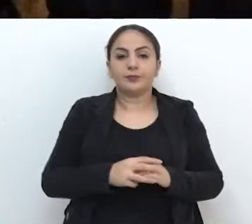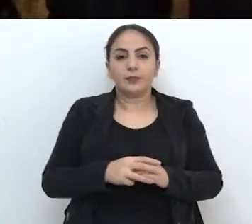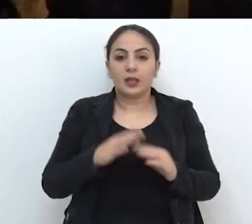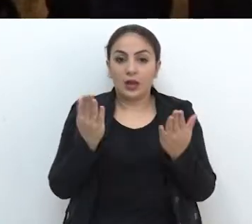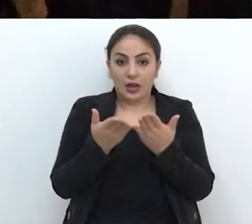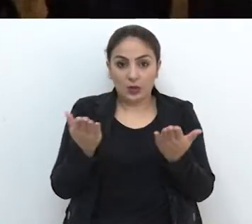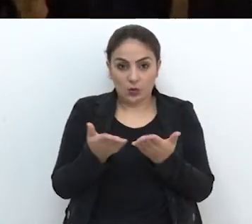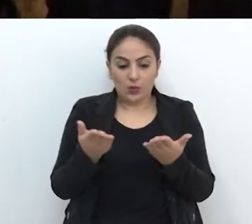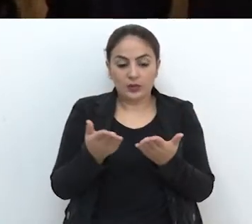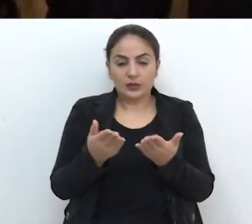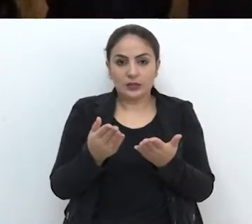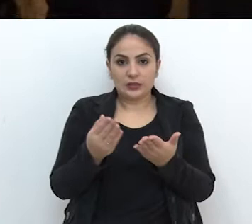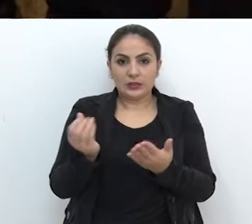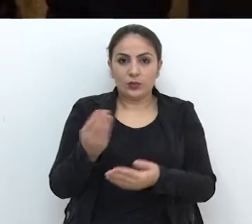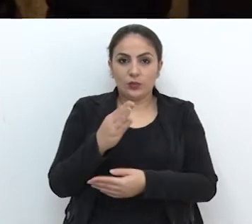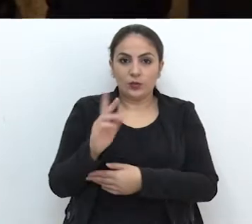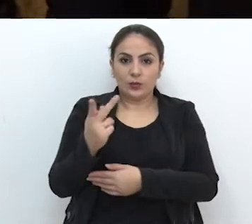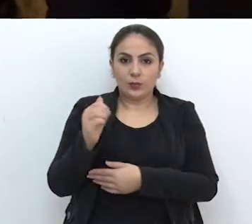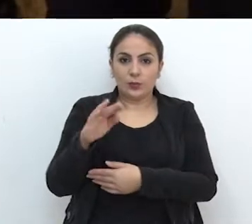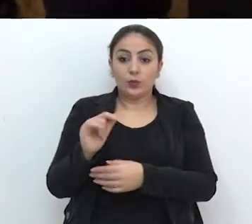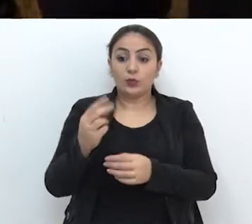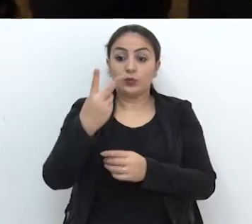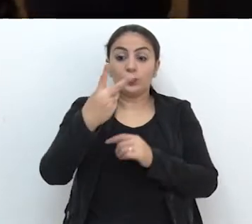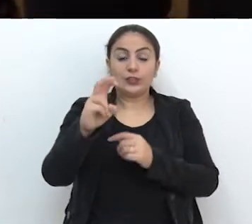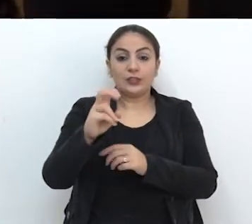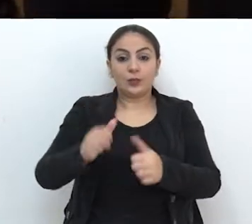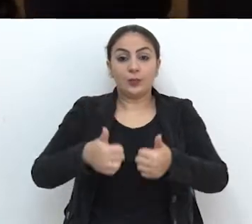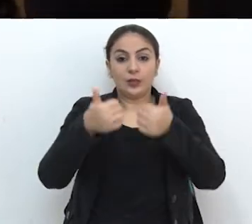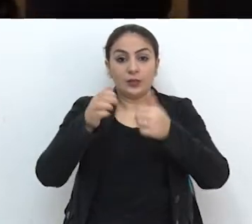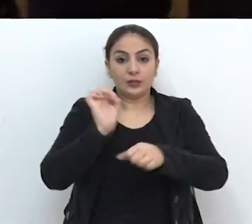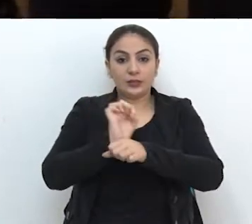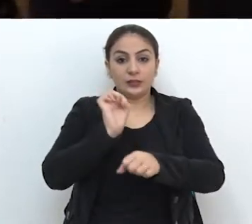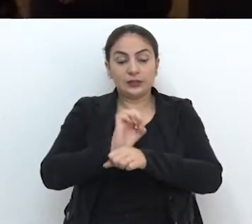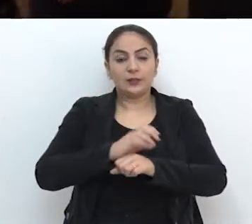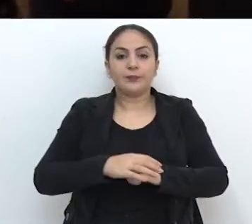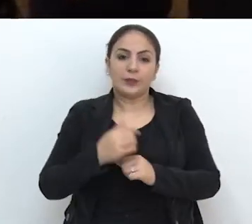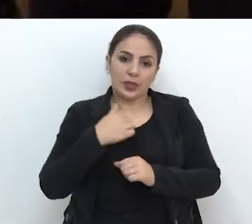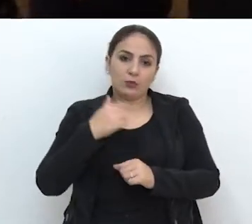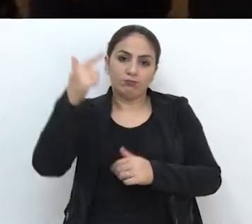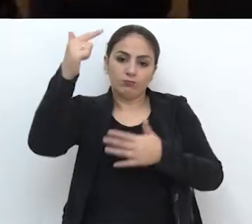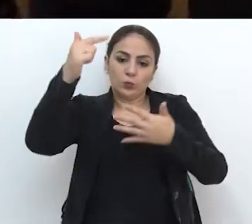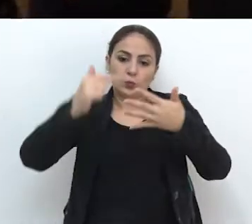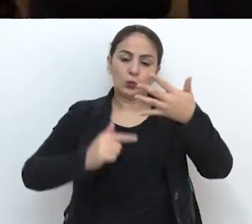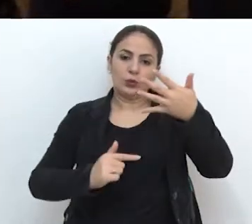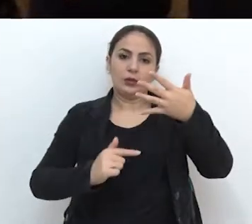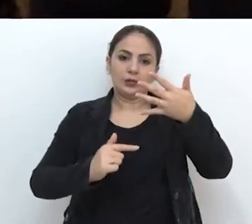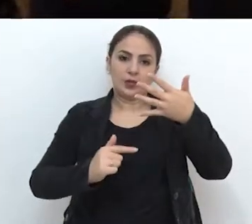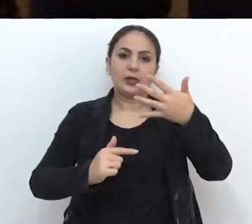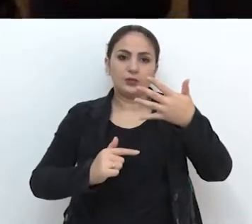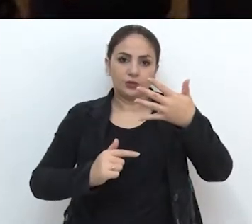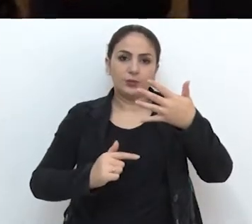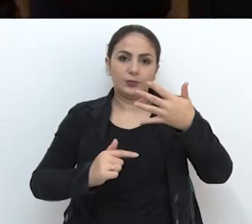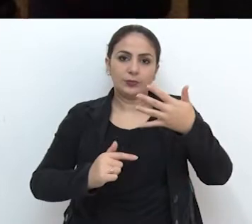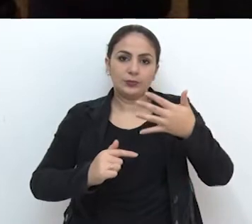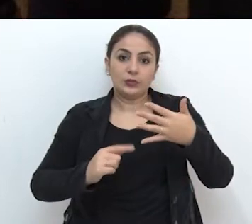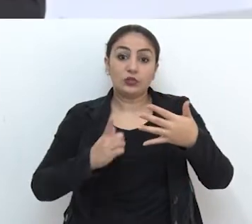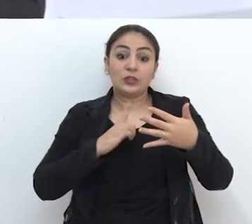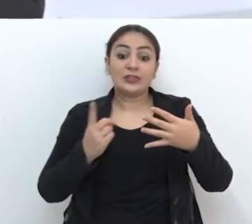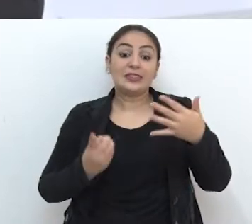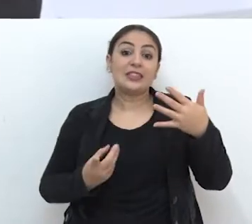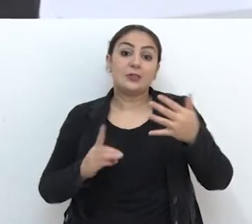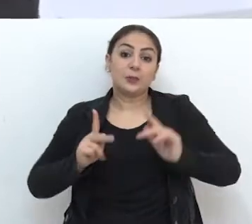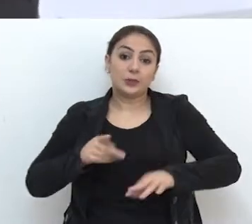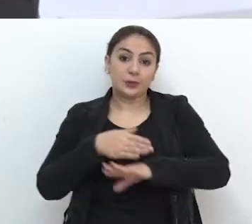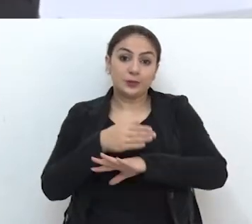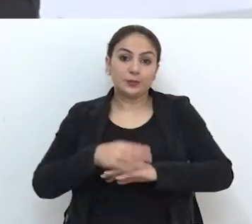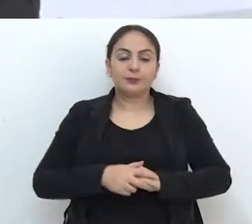em Novo Hamburgo, era entre os 25 melhores do estado na categoria de elite, eu fiquei em 7º lugar dentre os 13 competidores.